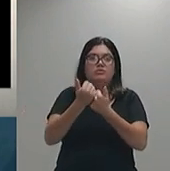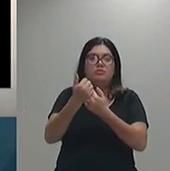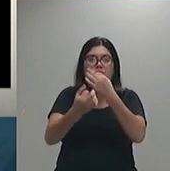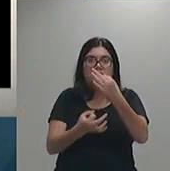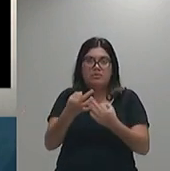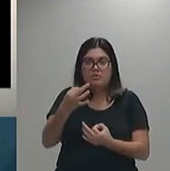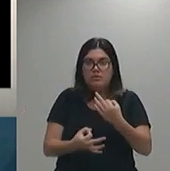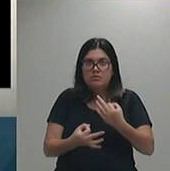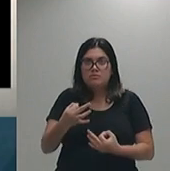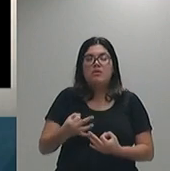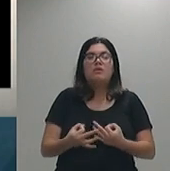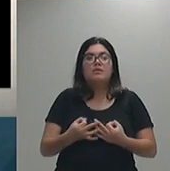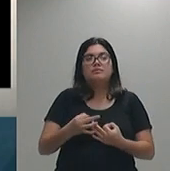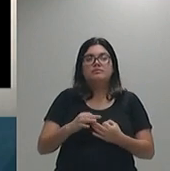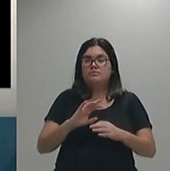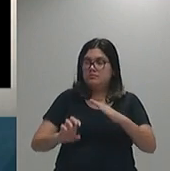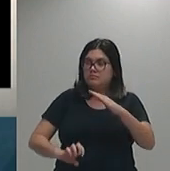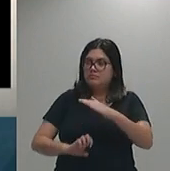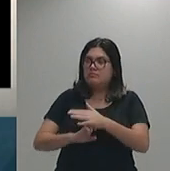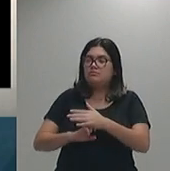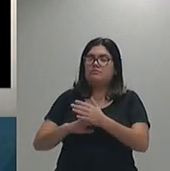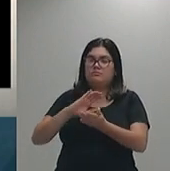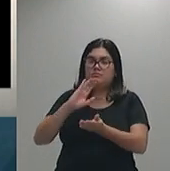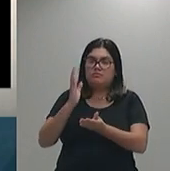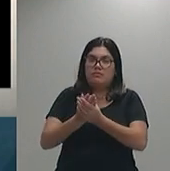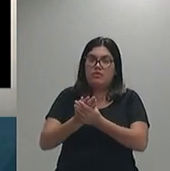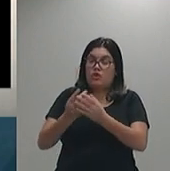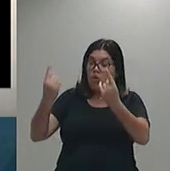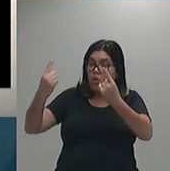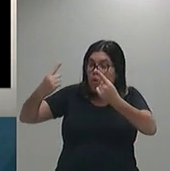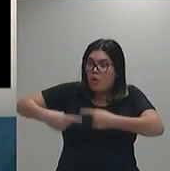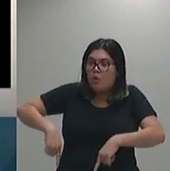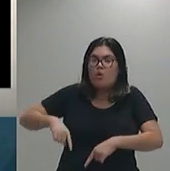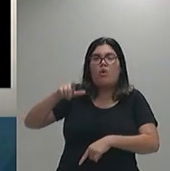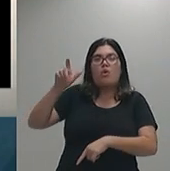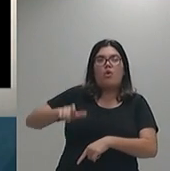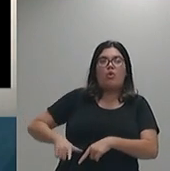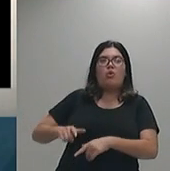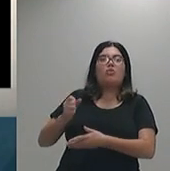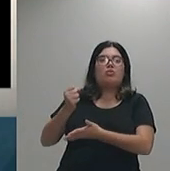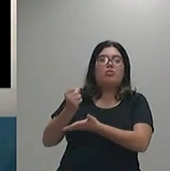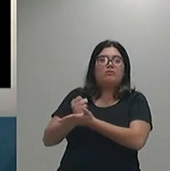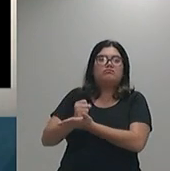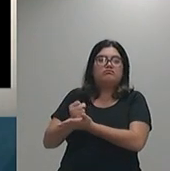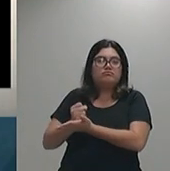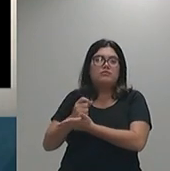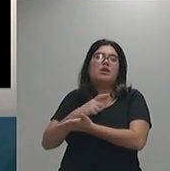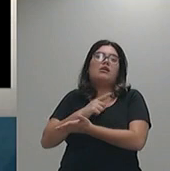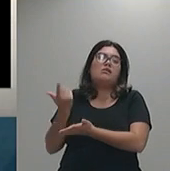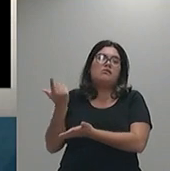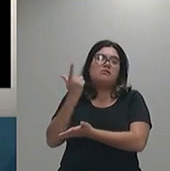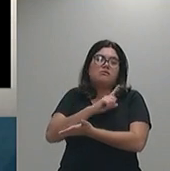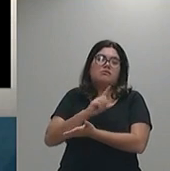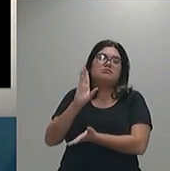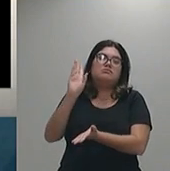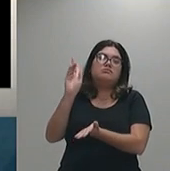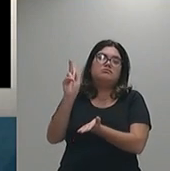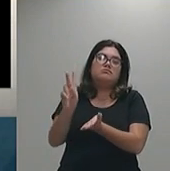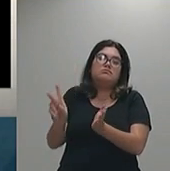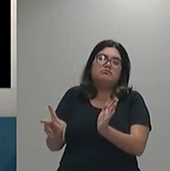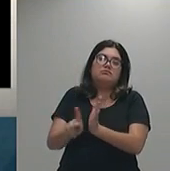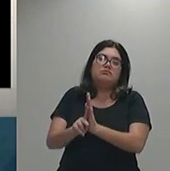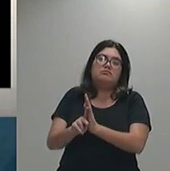companhia propõe ação contra o jogador buscando indenização para ela companhia Qual é a rádio